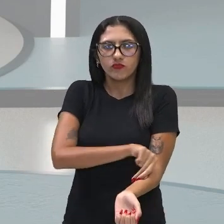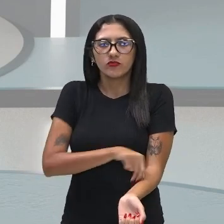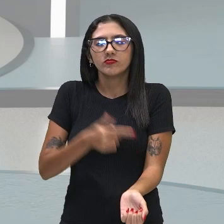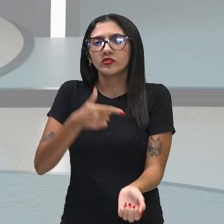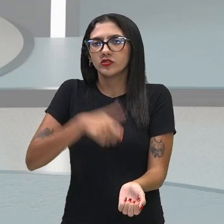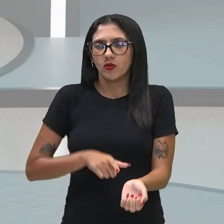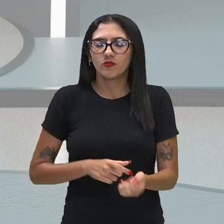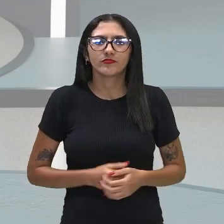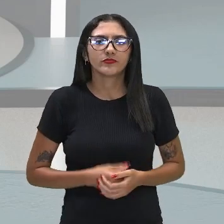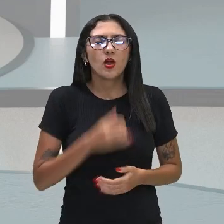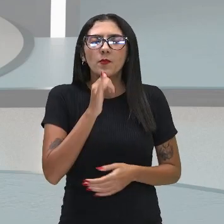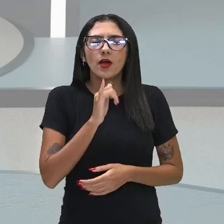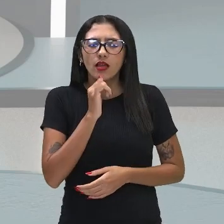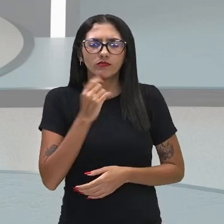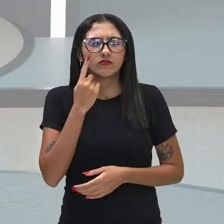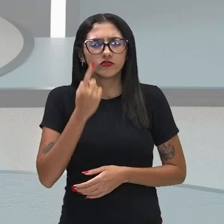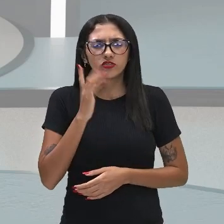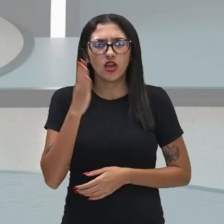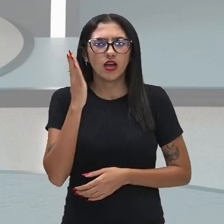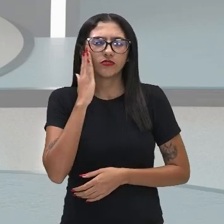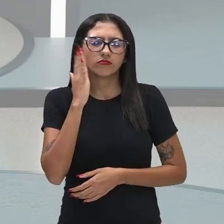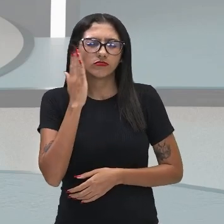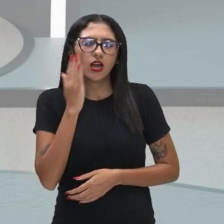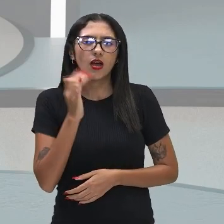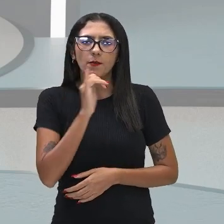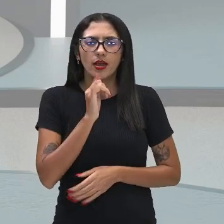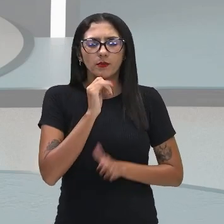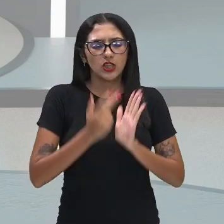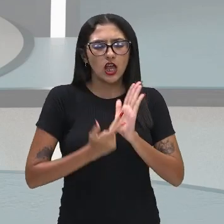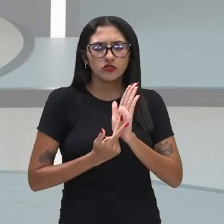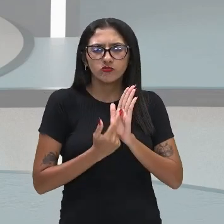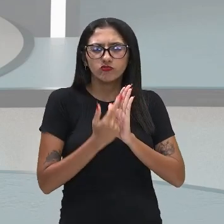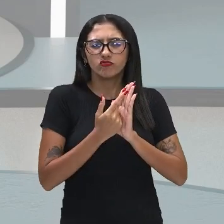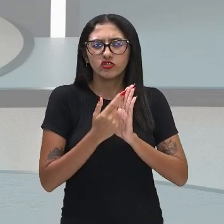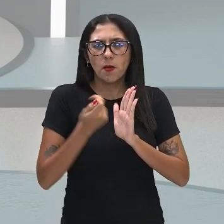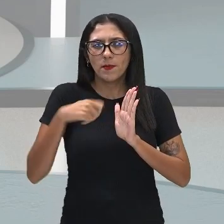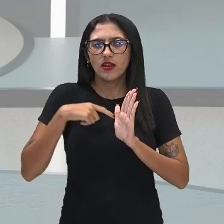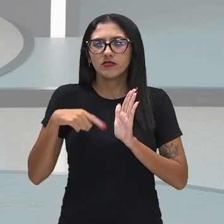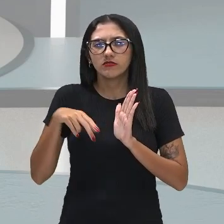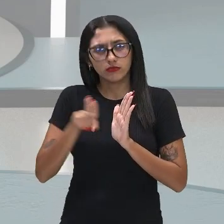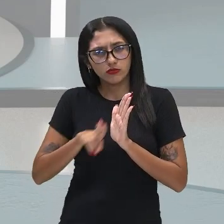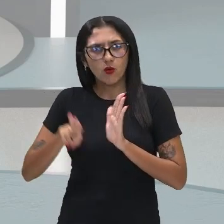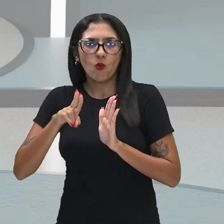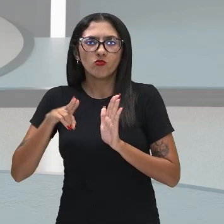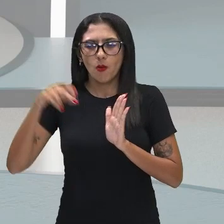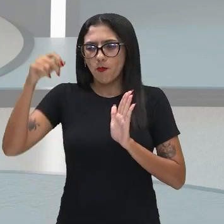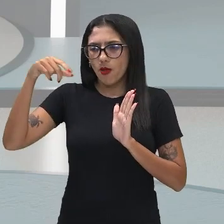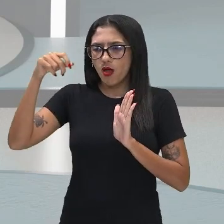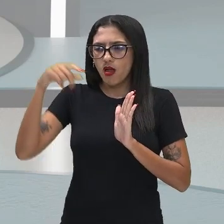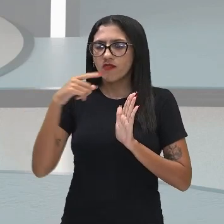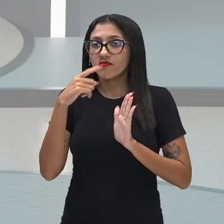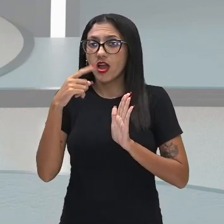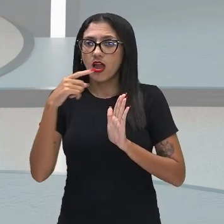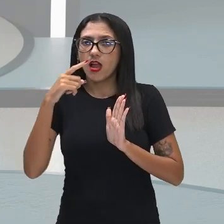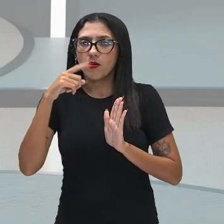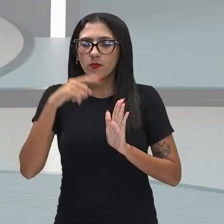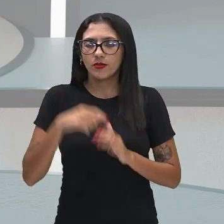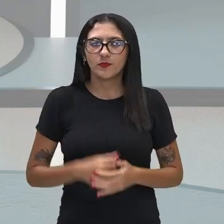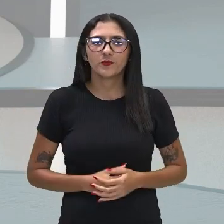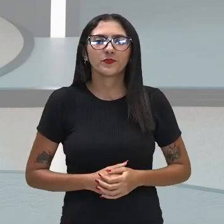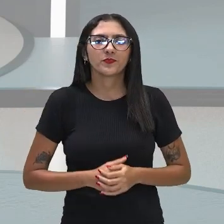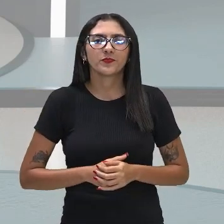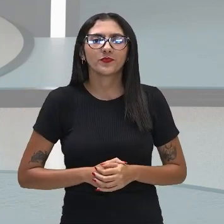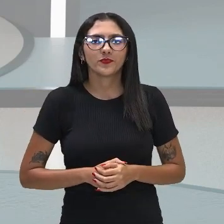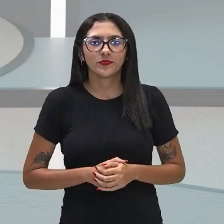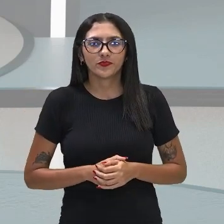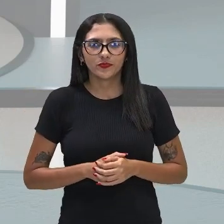fazer uma cirurgia e aí precisa de uma transfusão de sangue, ele tem que pegar, né, utilizar. Aí o que acontece aí, ó? É